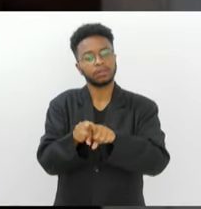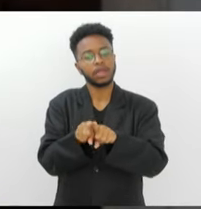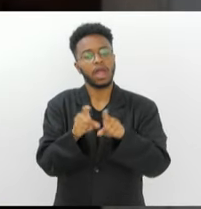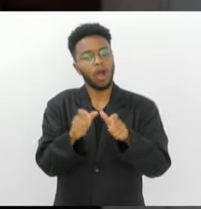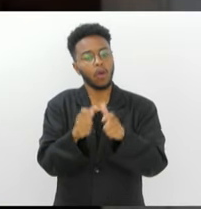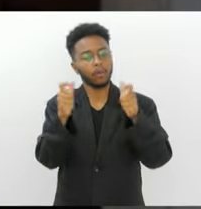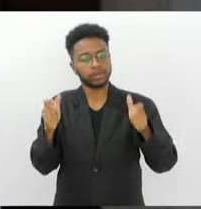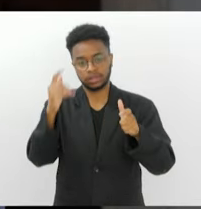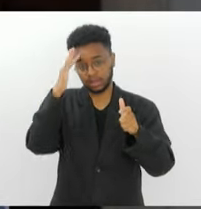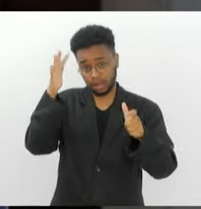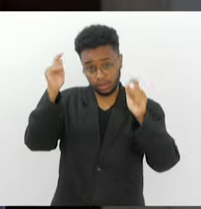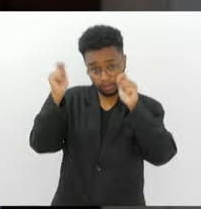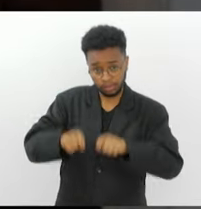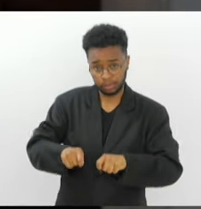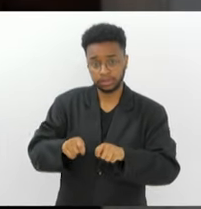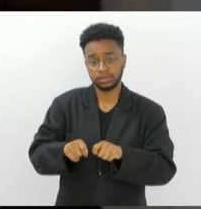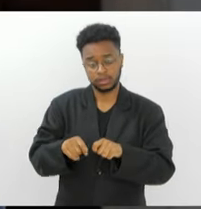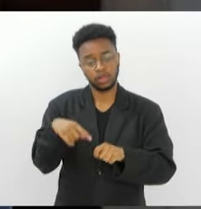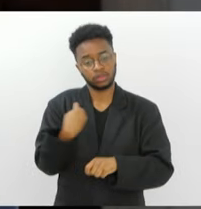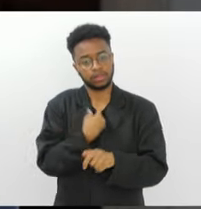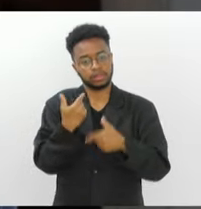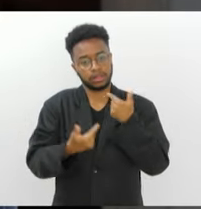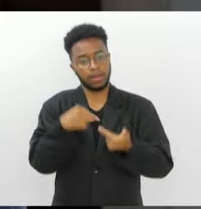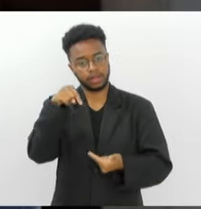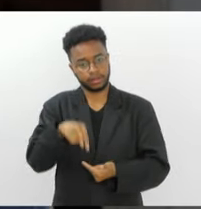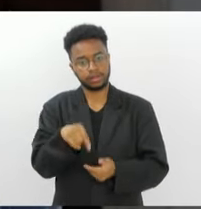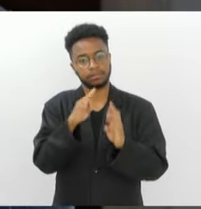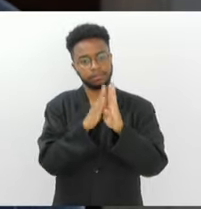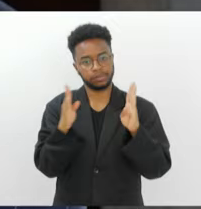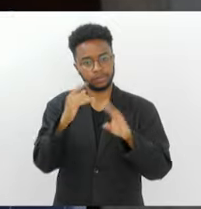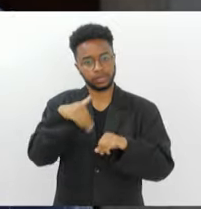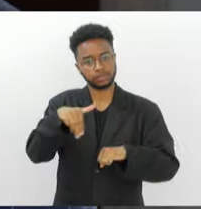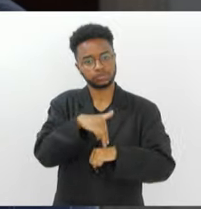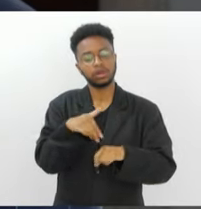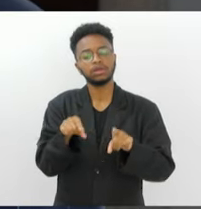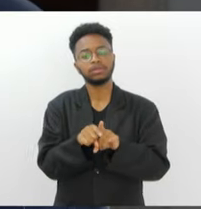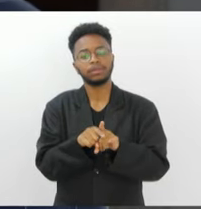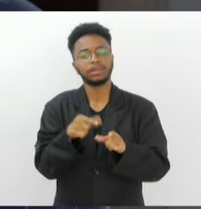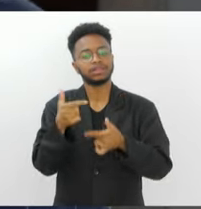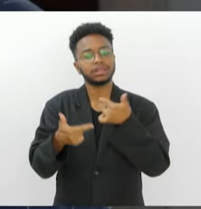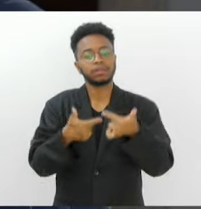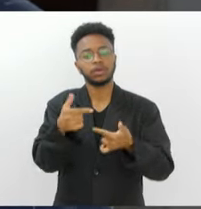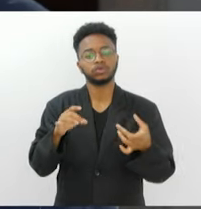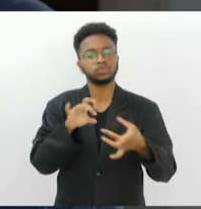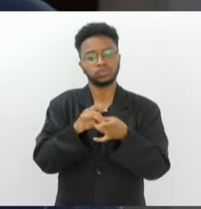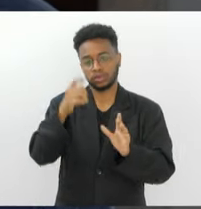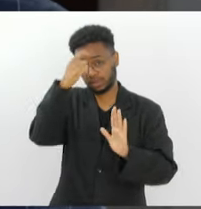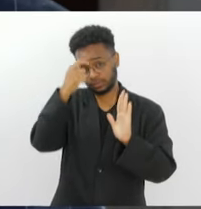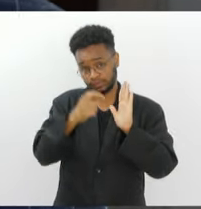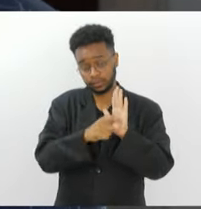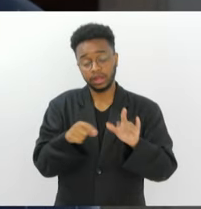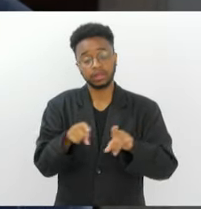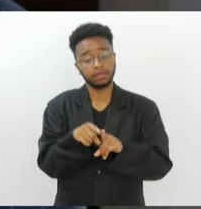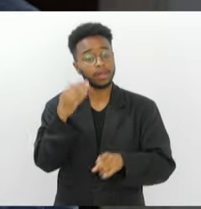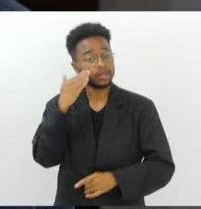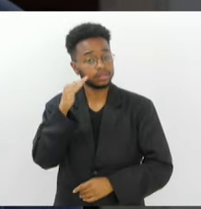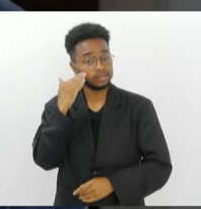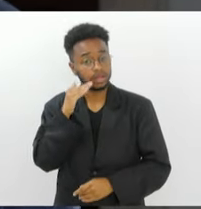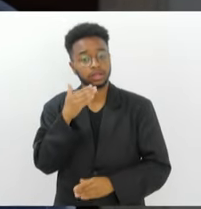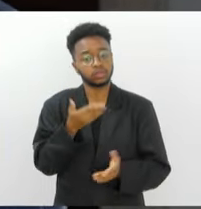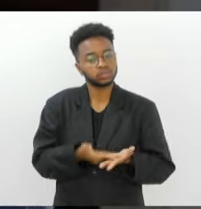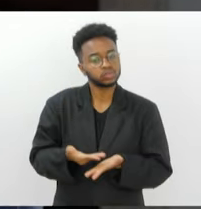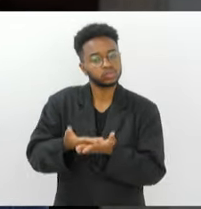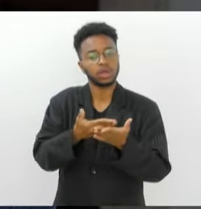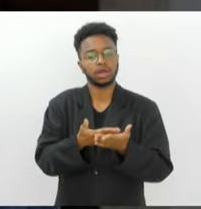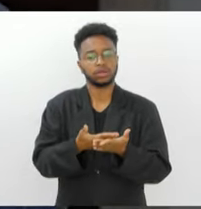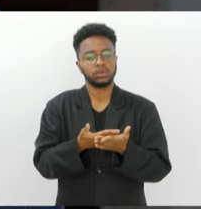potencial imagético. Nós estamos trabalhando isso na Biblioteca Nacional. Estamos também trabalhando muito com a inteligência artificial, compreendendo, estudando